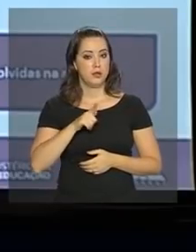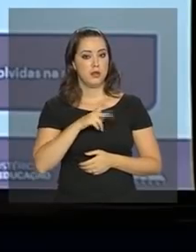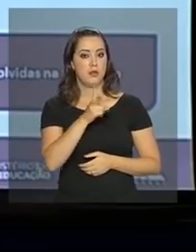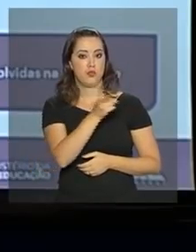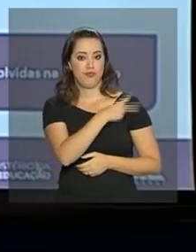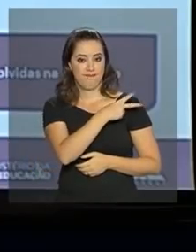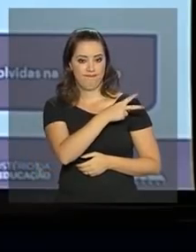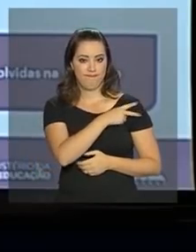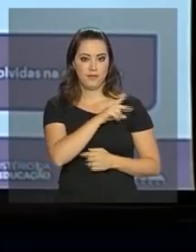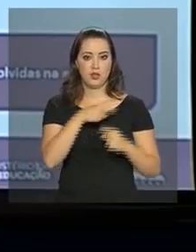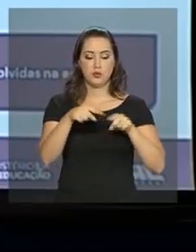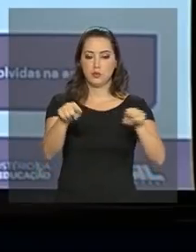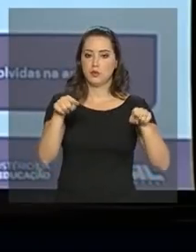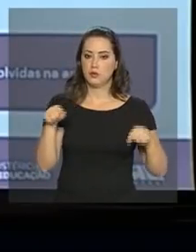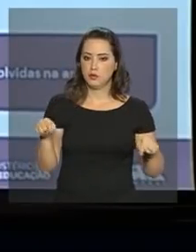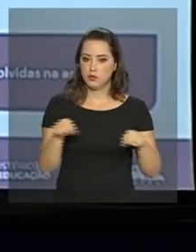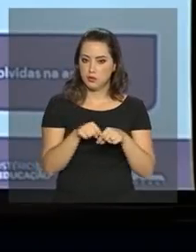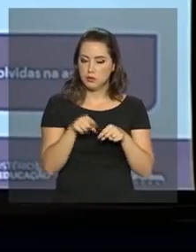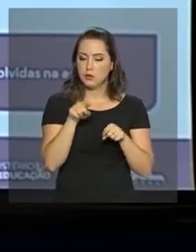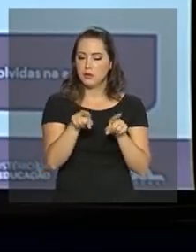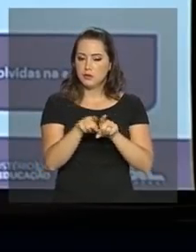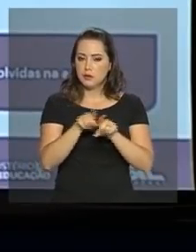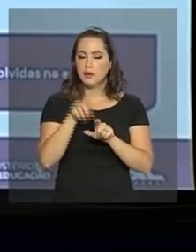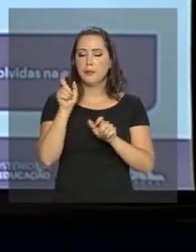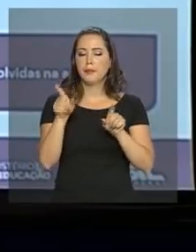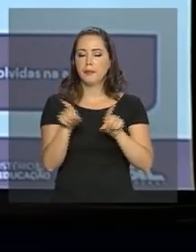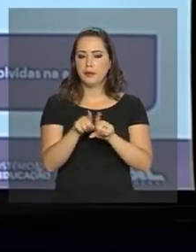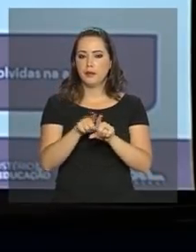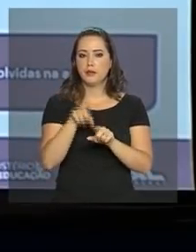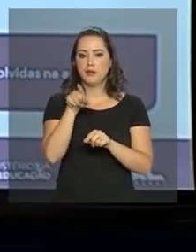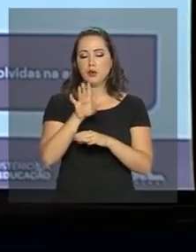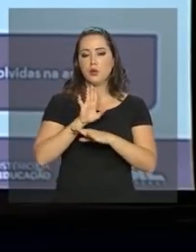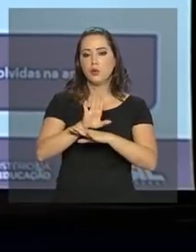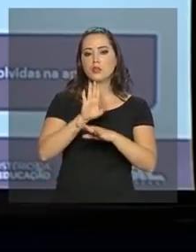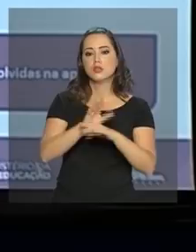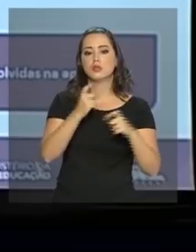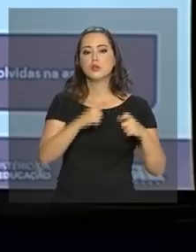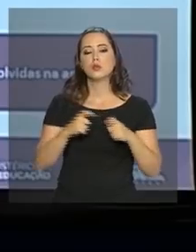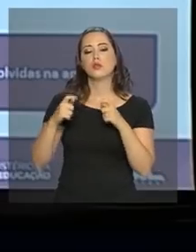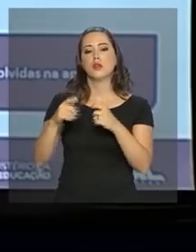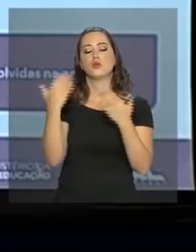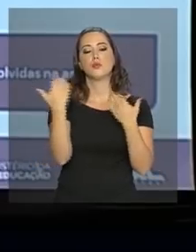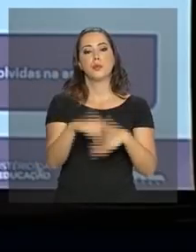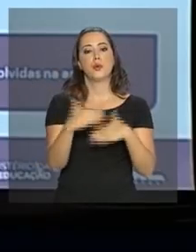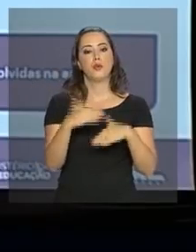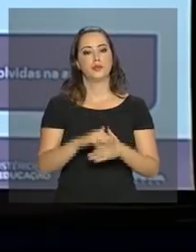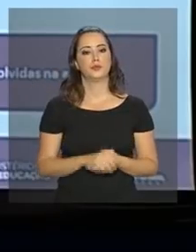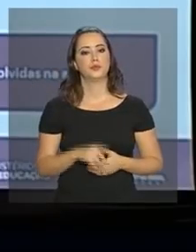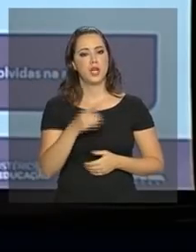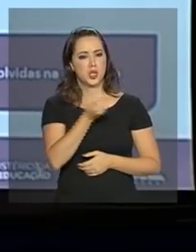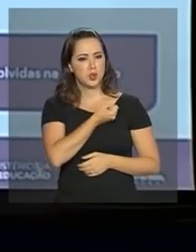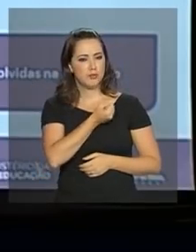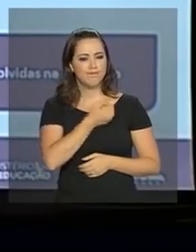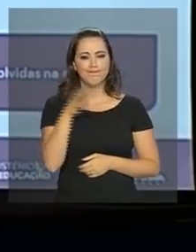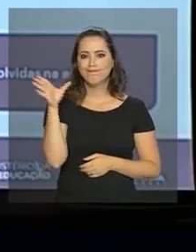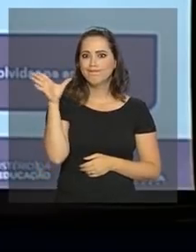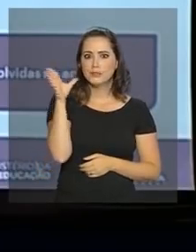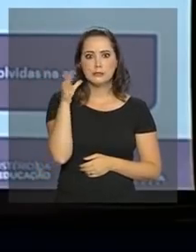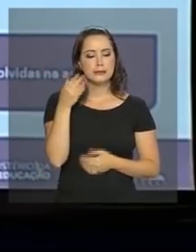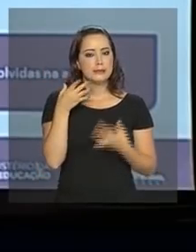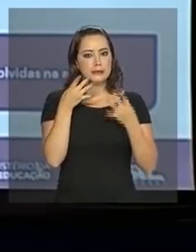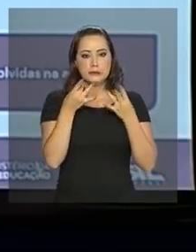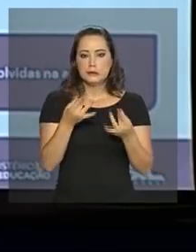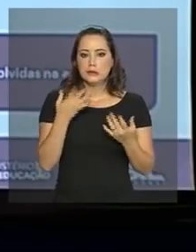sala e enfim os aplicadores e também os assistentes do local de prova esses números são impressionantes ministro mas